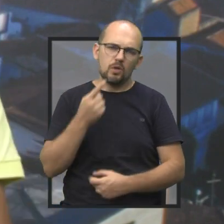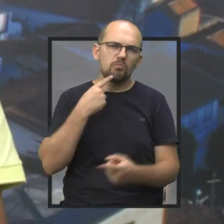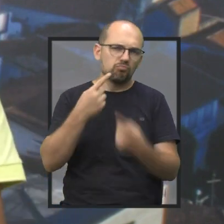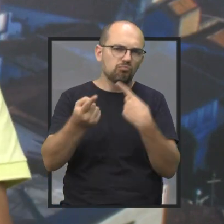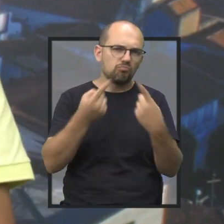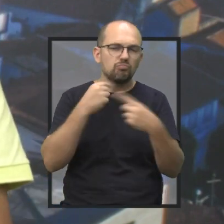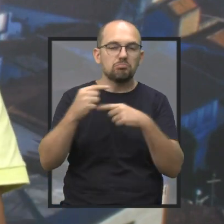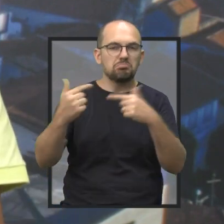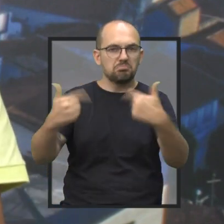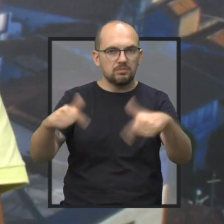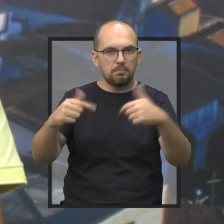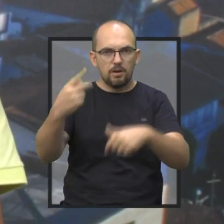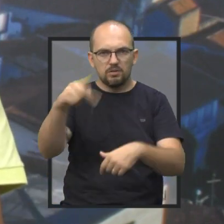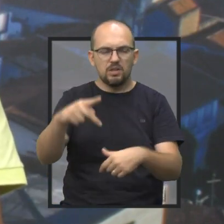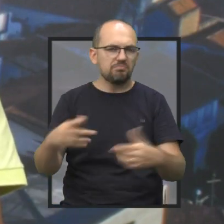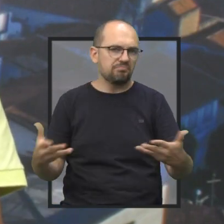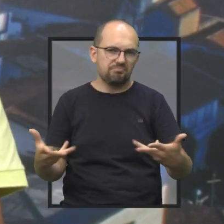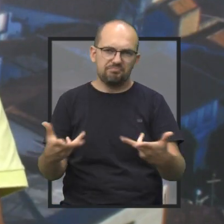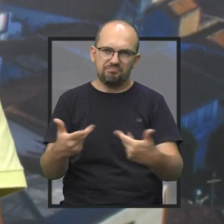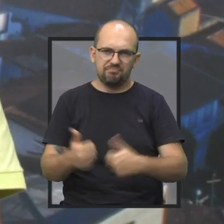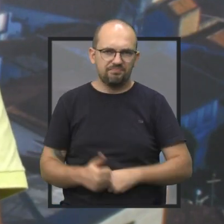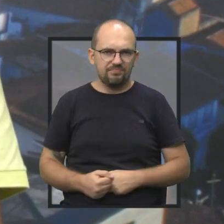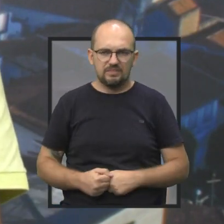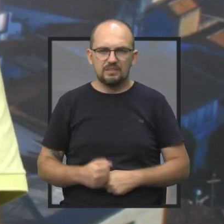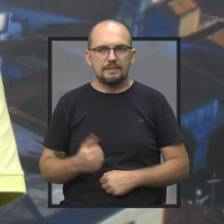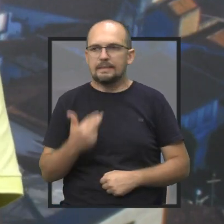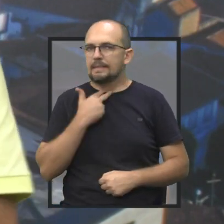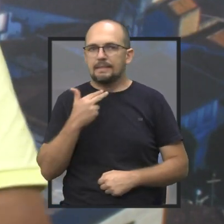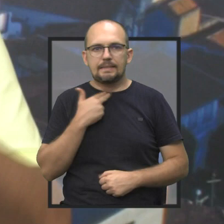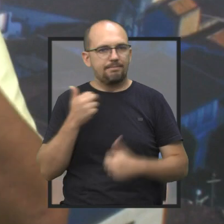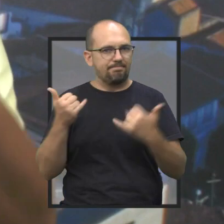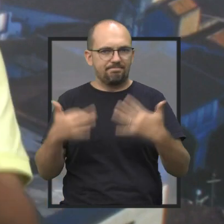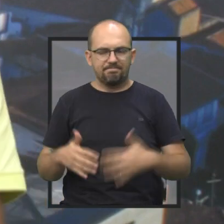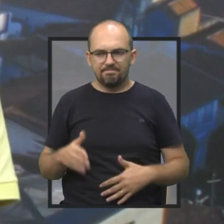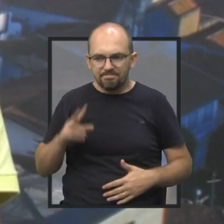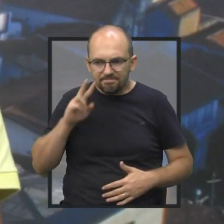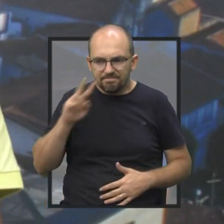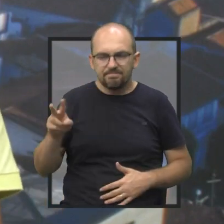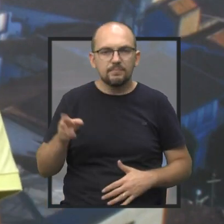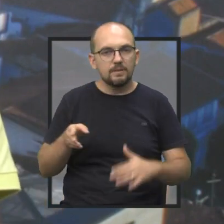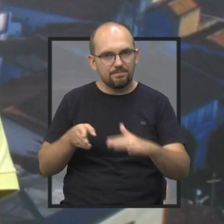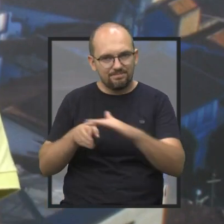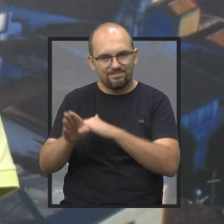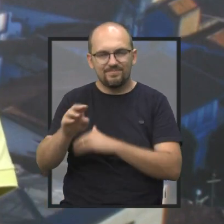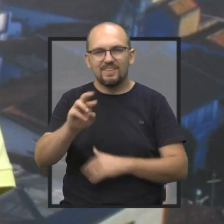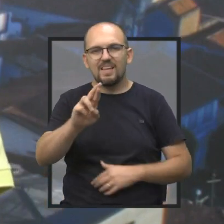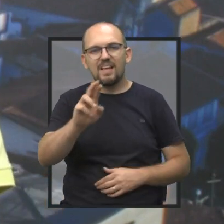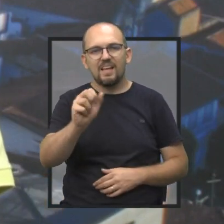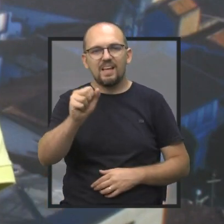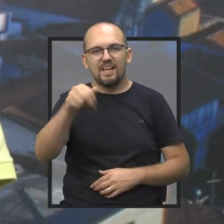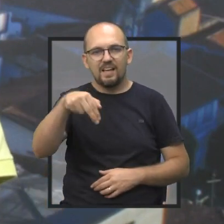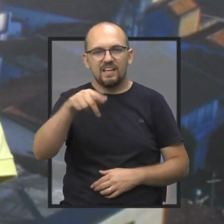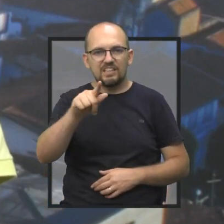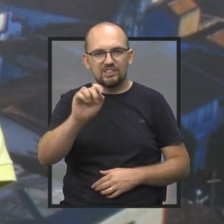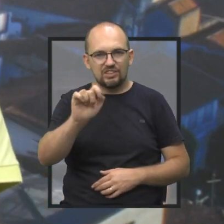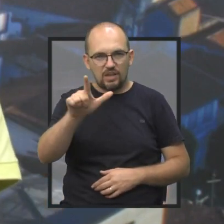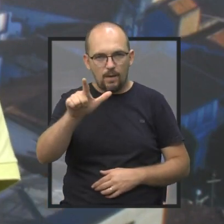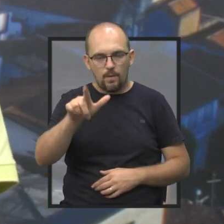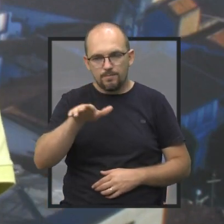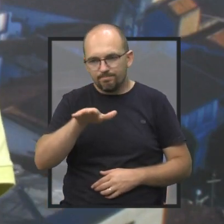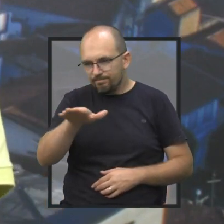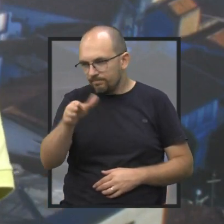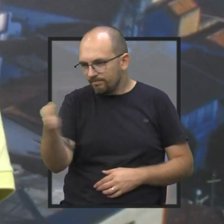que eles fazem também é, não tem o que comentar. Uhum. E você passando ali na Rangel, na casa,